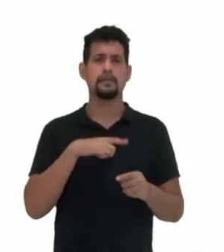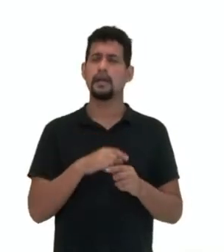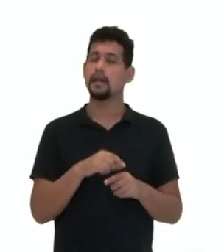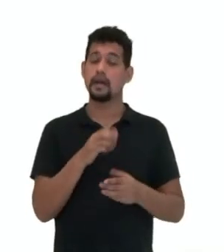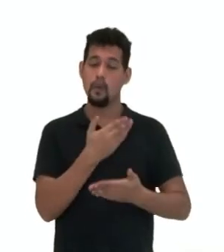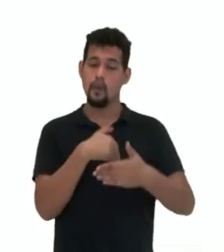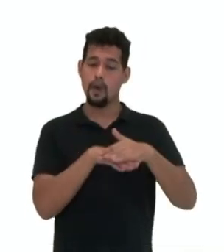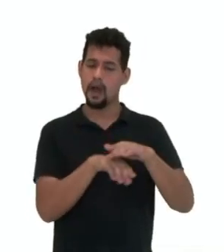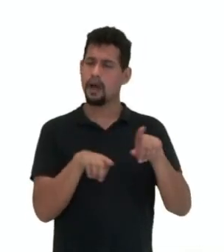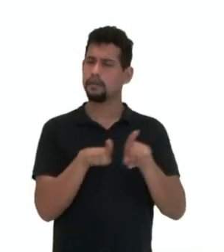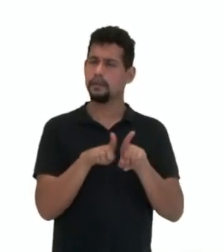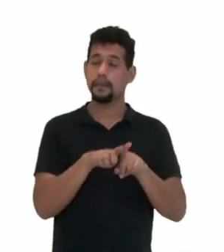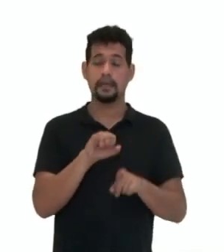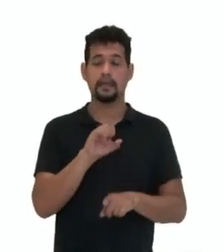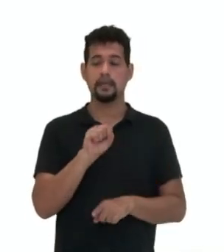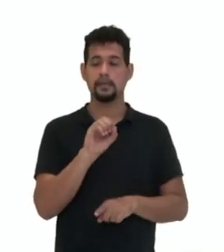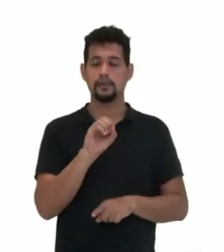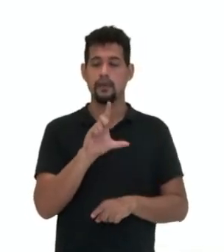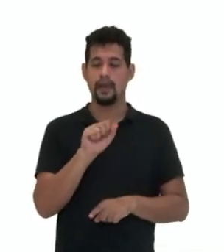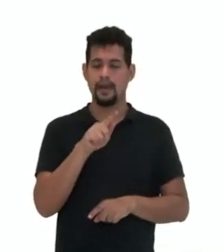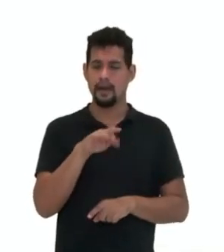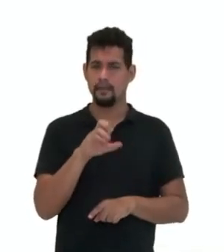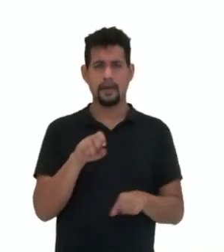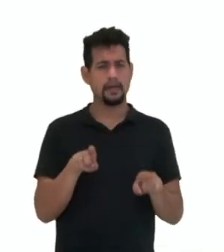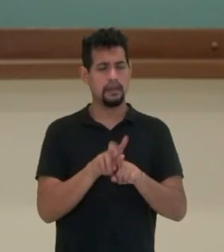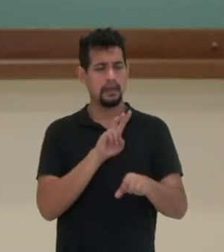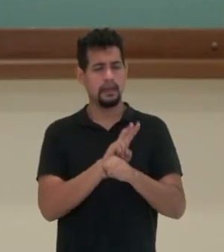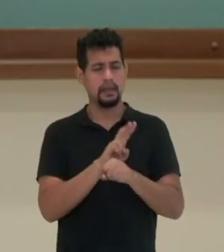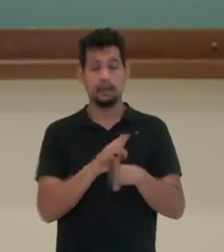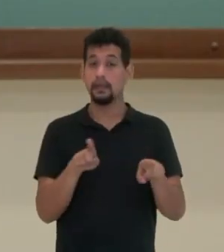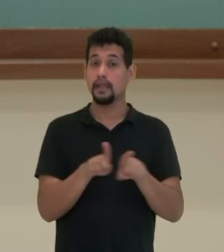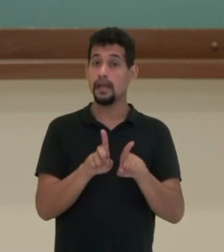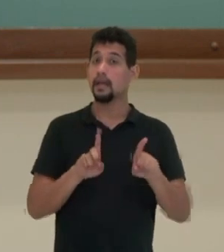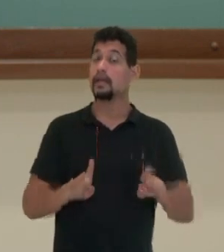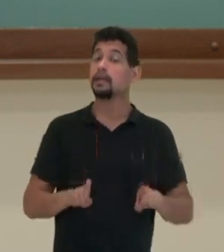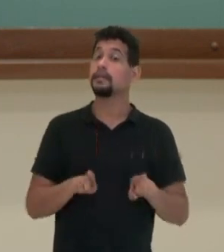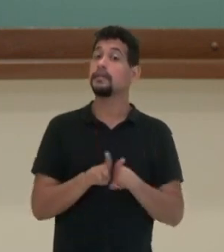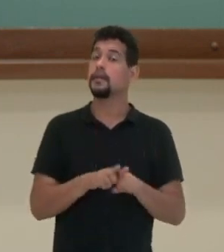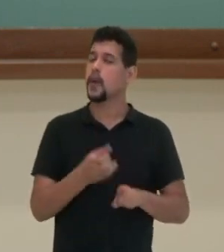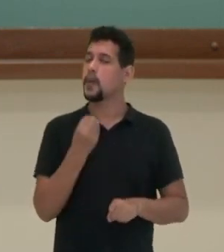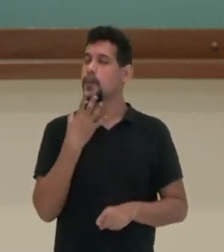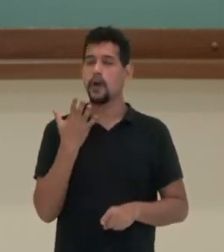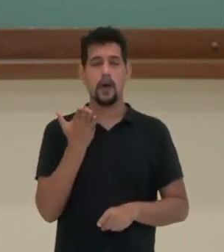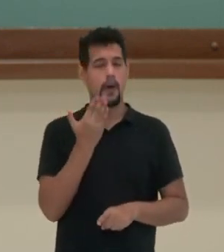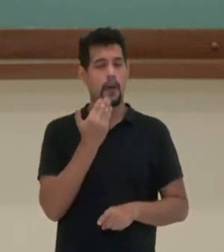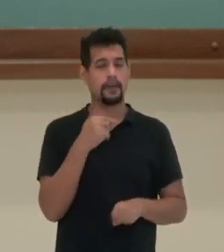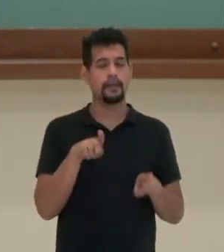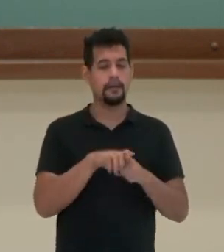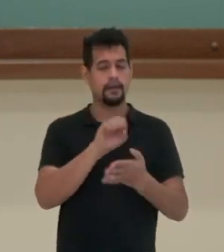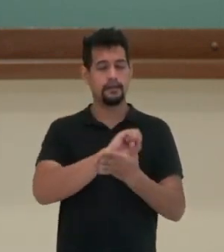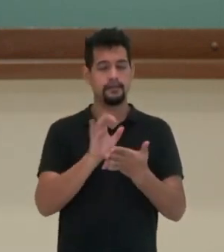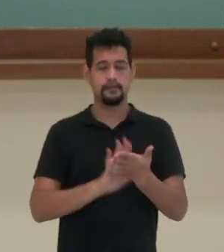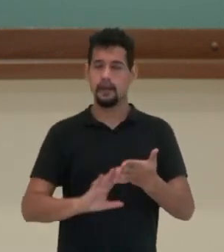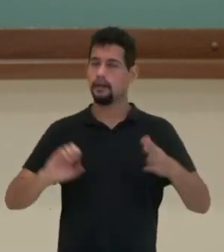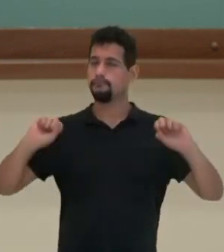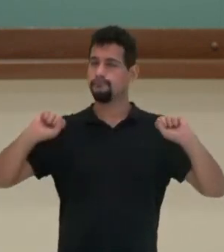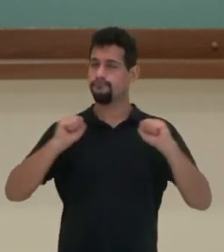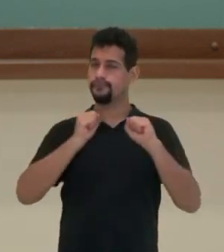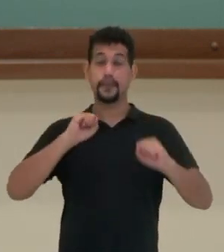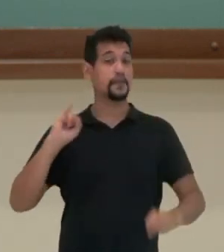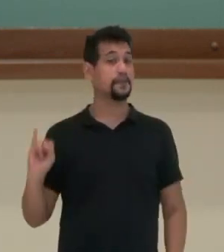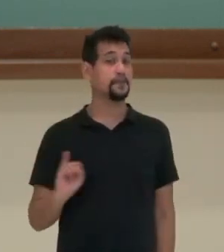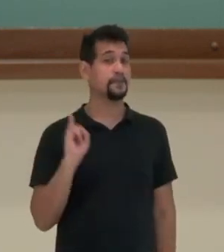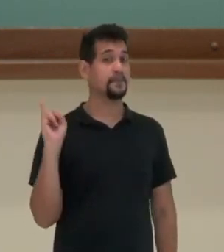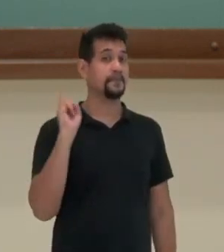reserva, isolamento térmico, proteção. E uma boa alimentação e atividades físicas são fundamentais